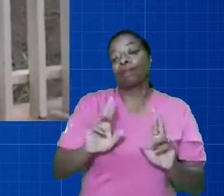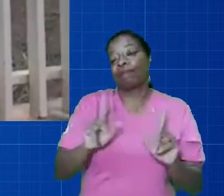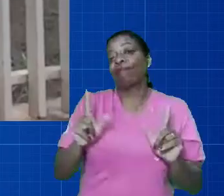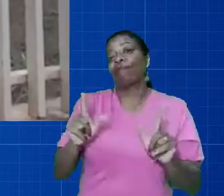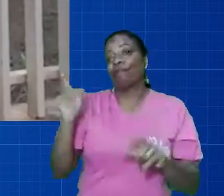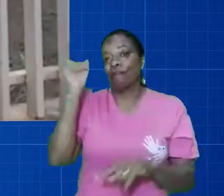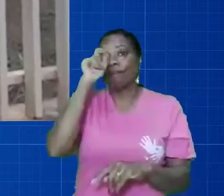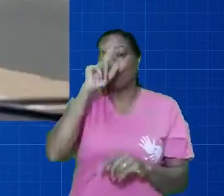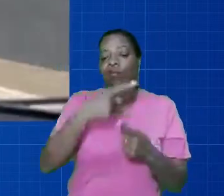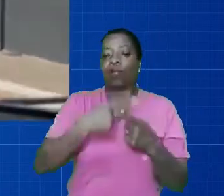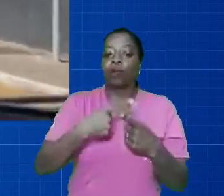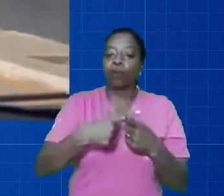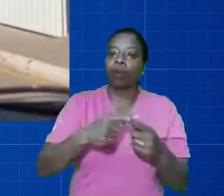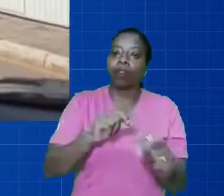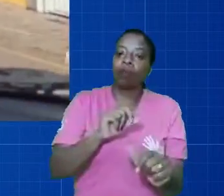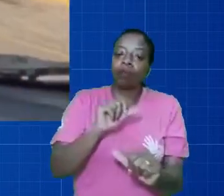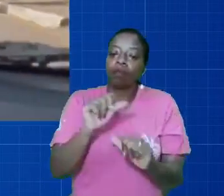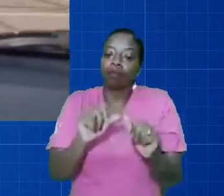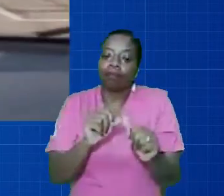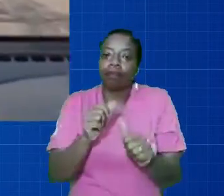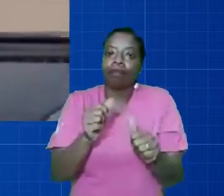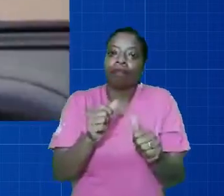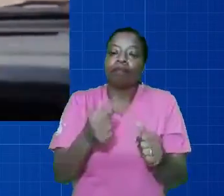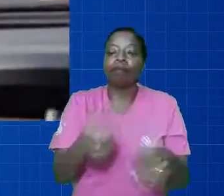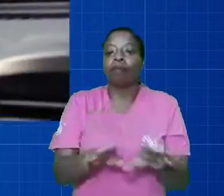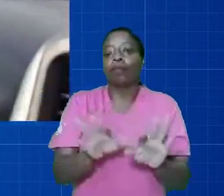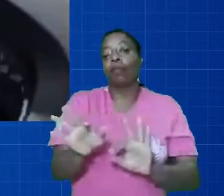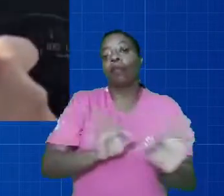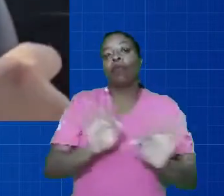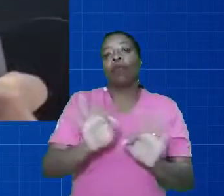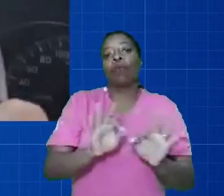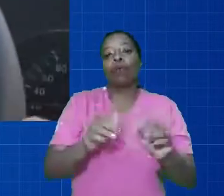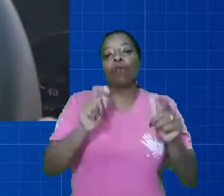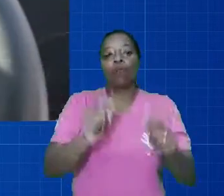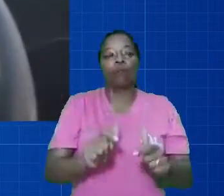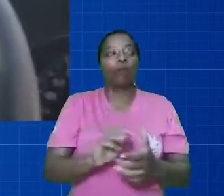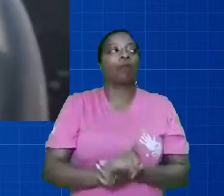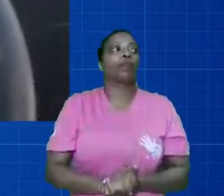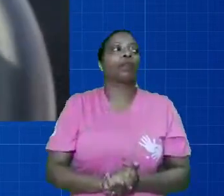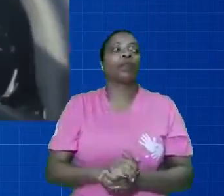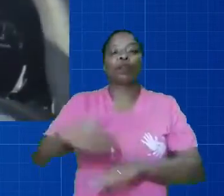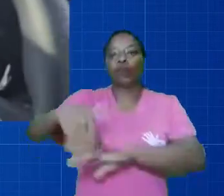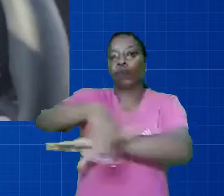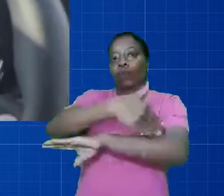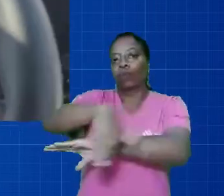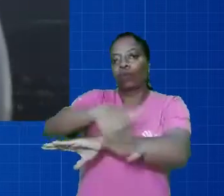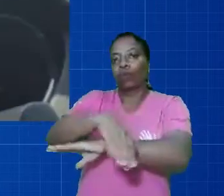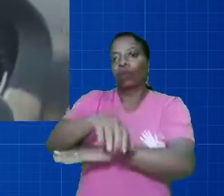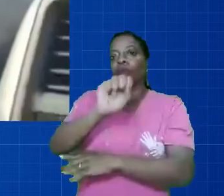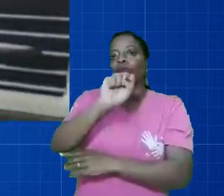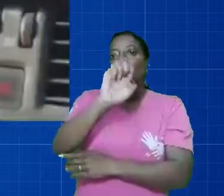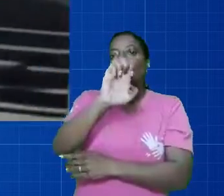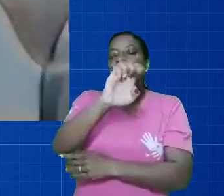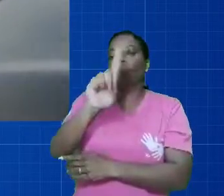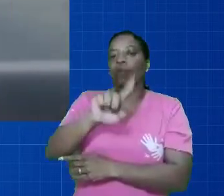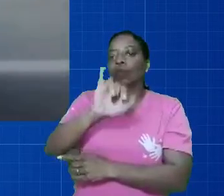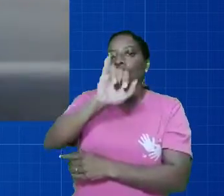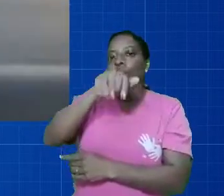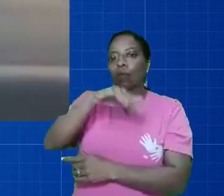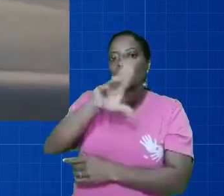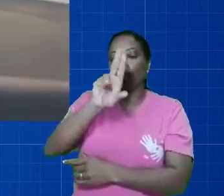espaço. Aqui já é a rua Cesino. E nessa rua